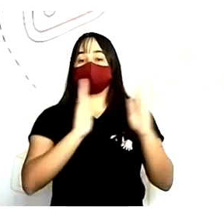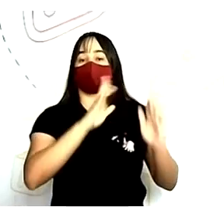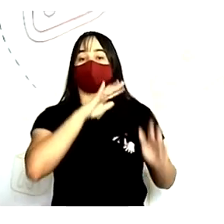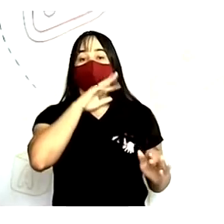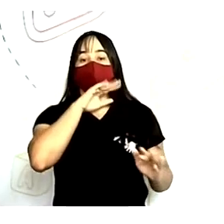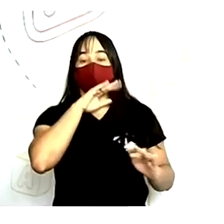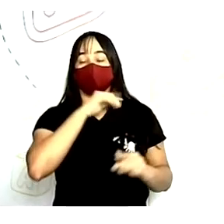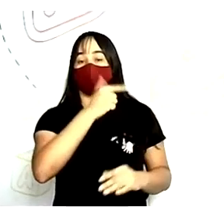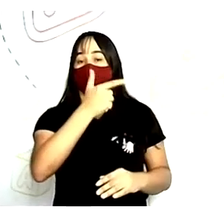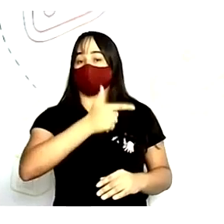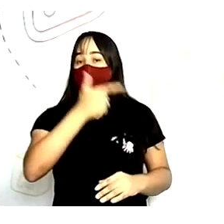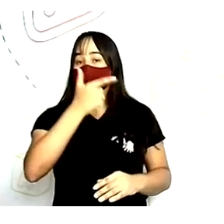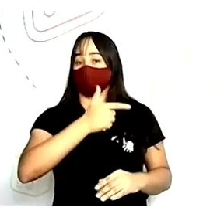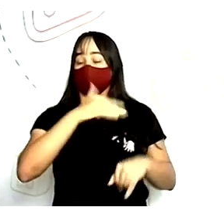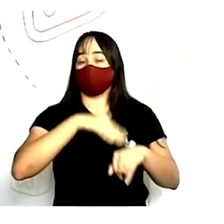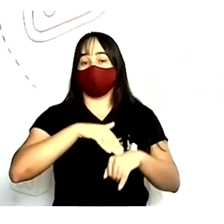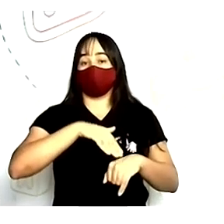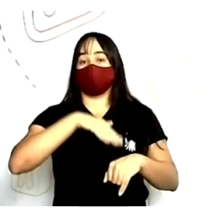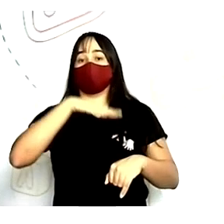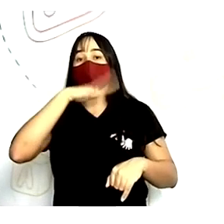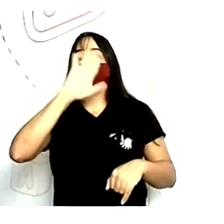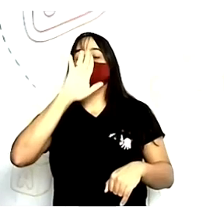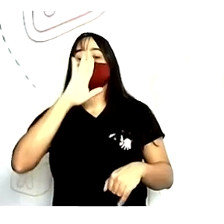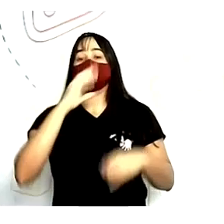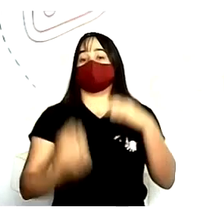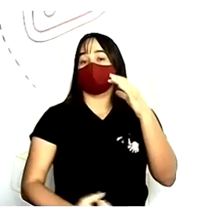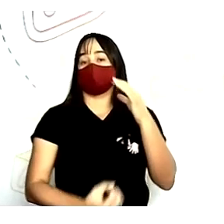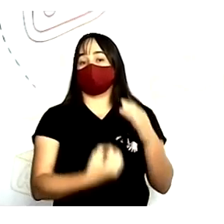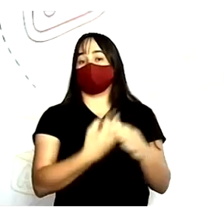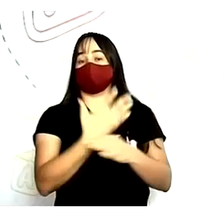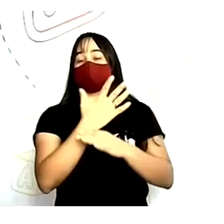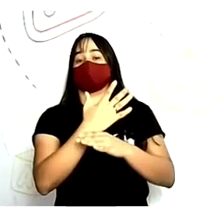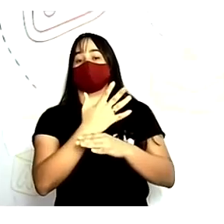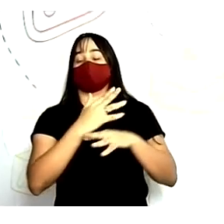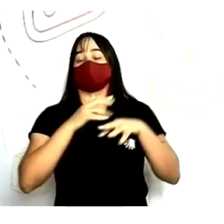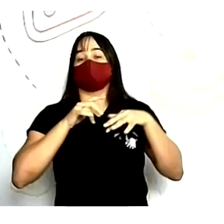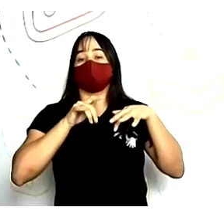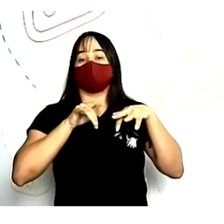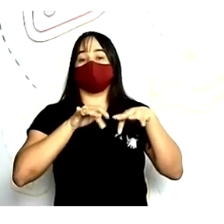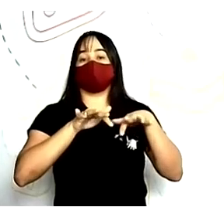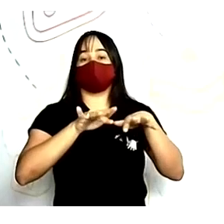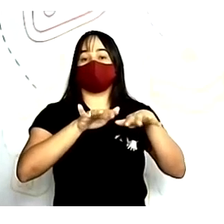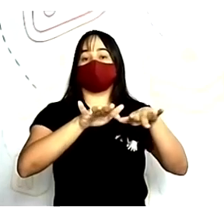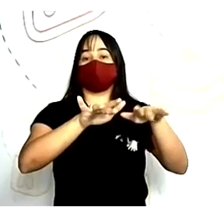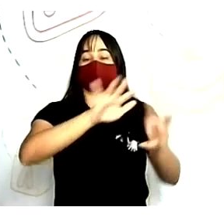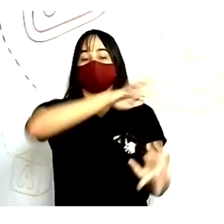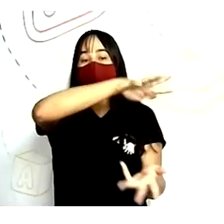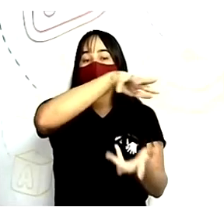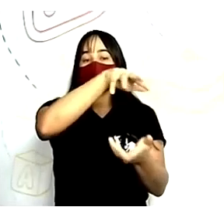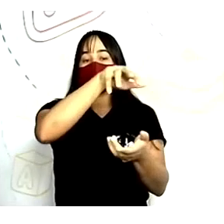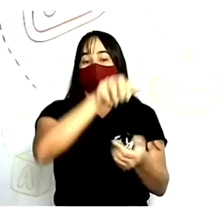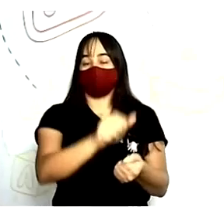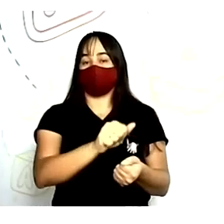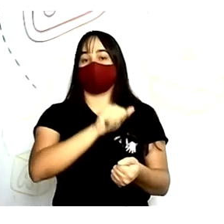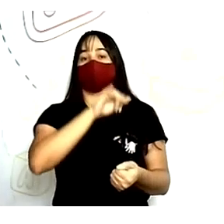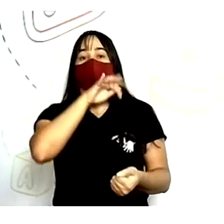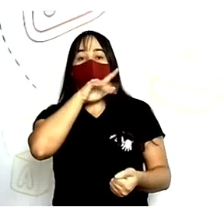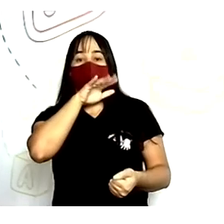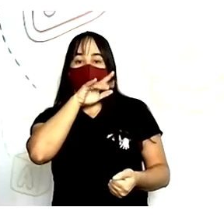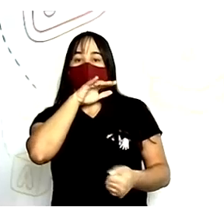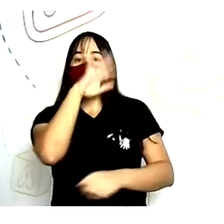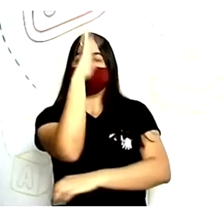é a segunda maior produtora de gases do efeito estufa, que é prejudicial ao nosso meio ambiente.